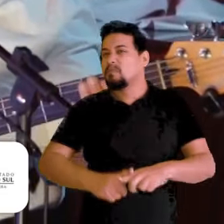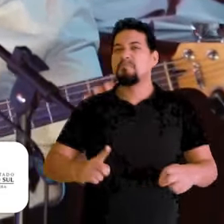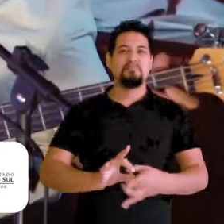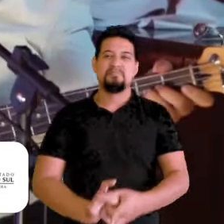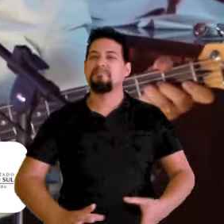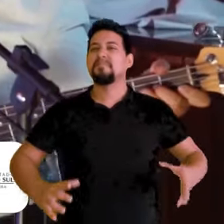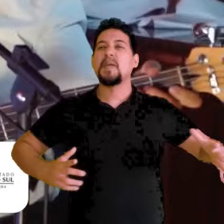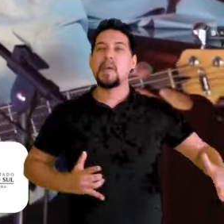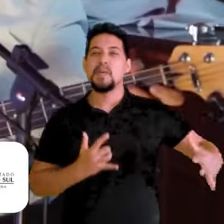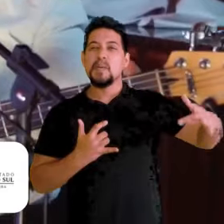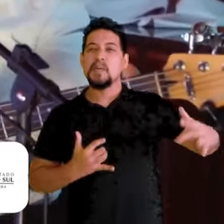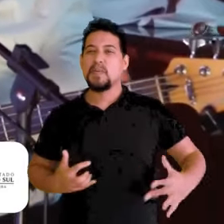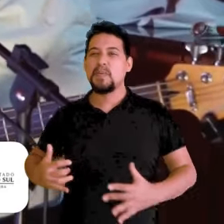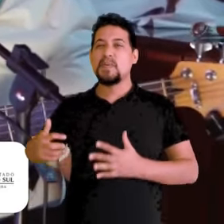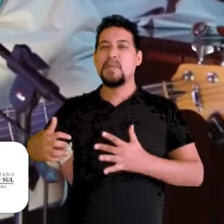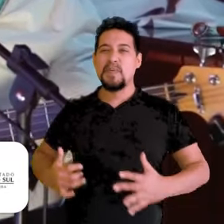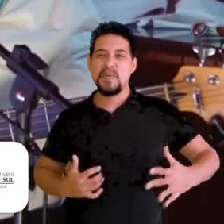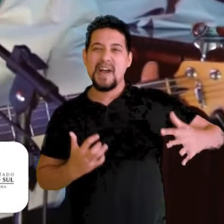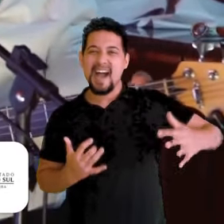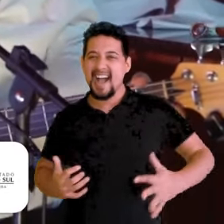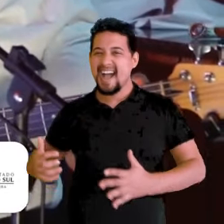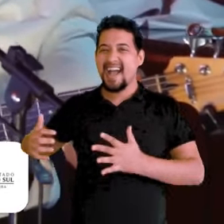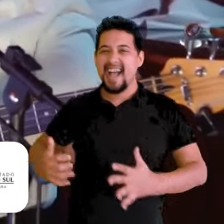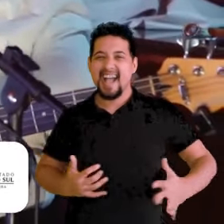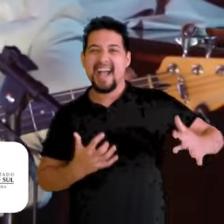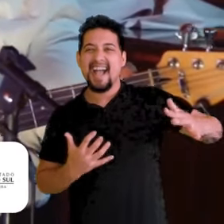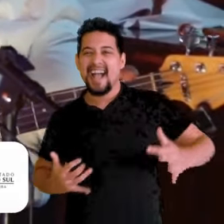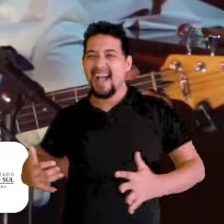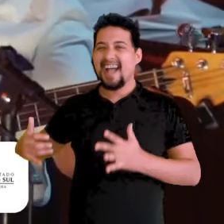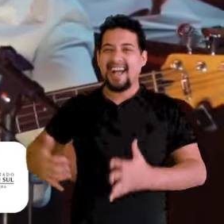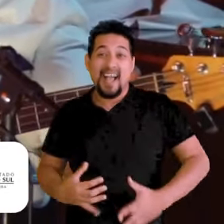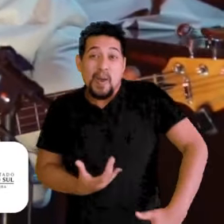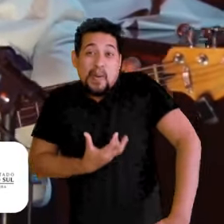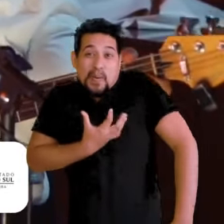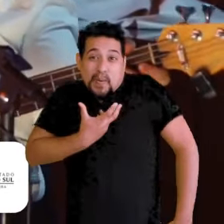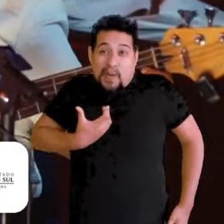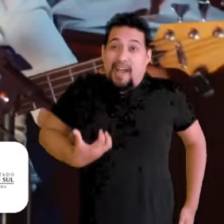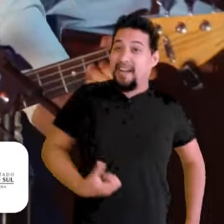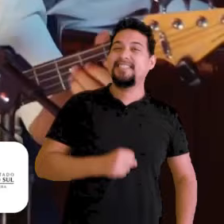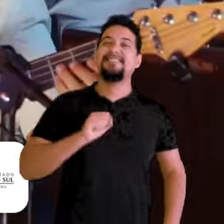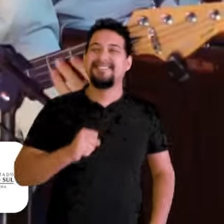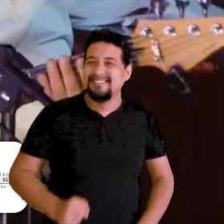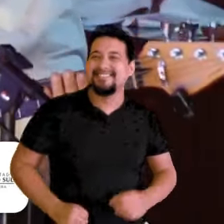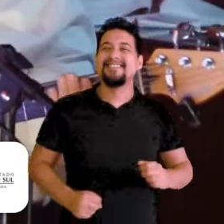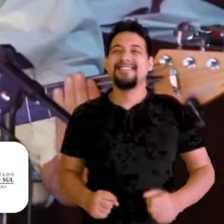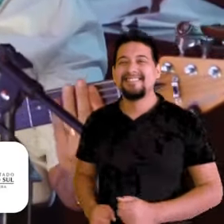desse jeito, é o calor da gaita que me aquece o peito.